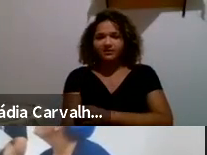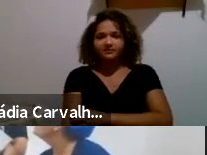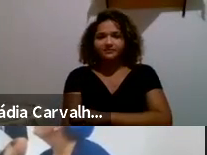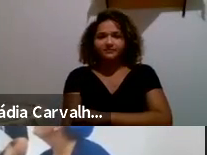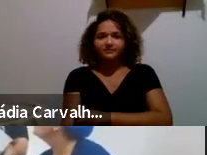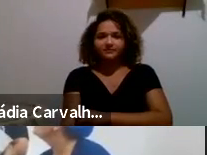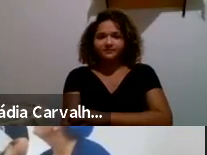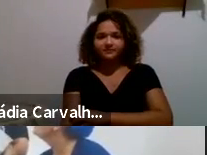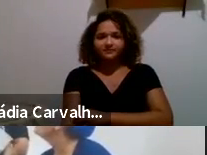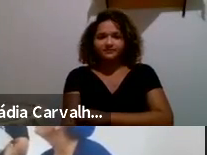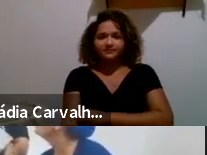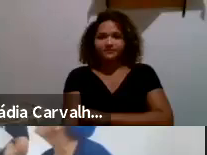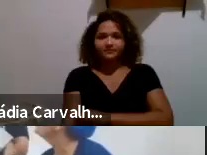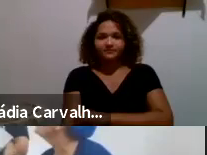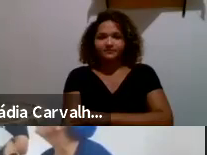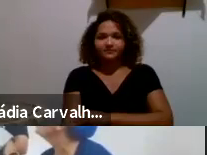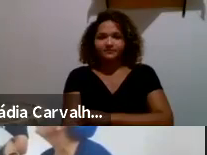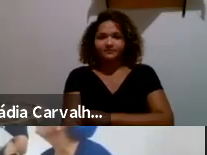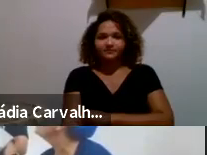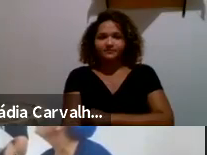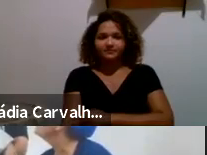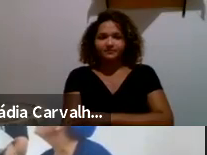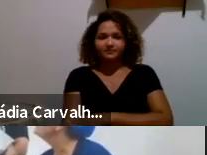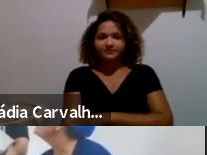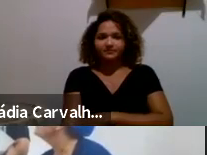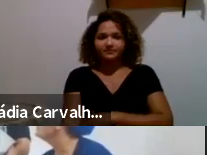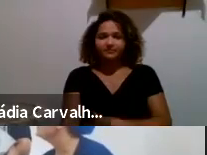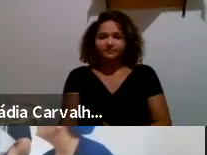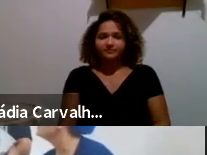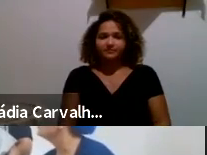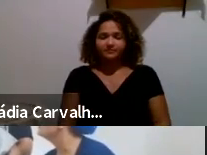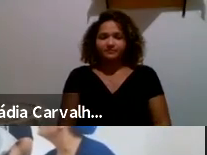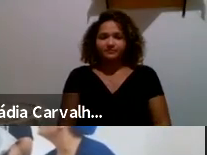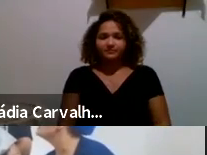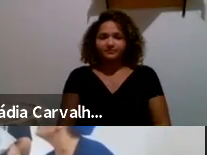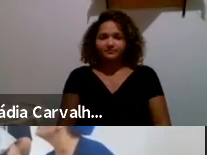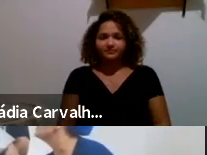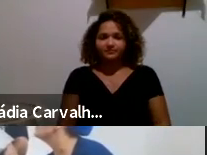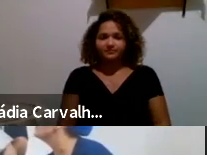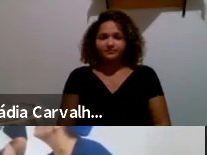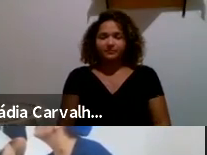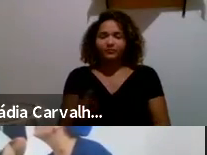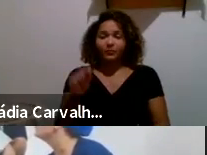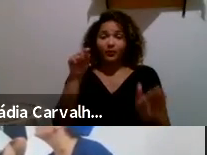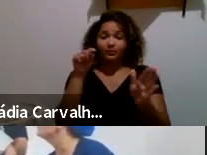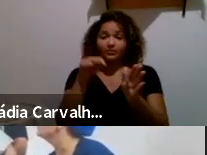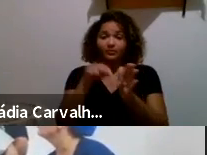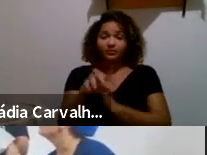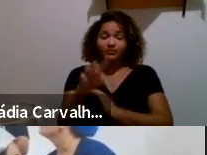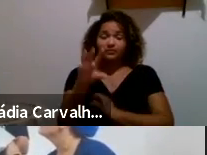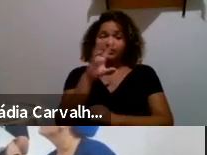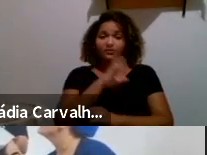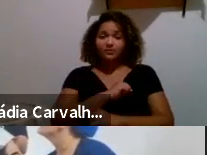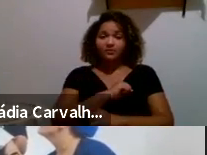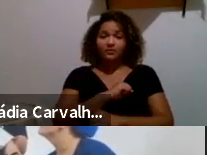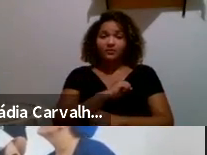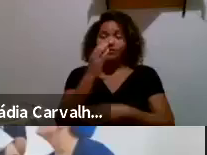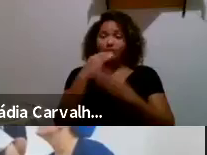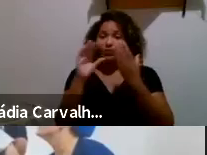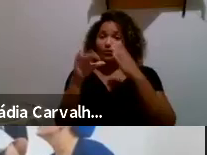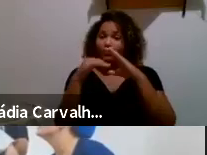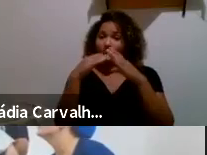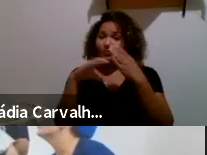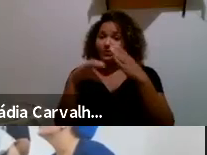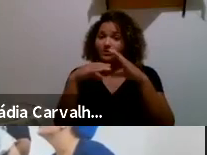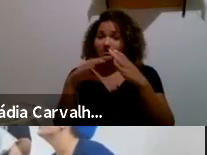Respira muito bem. Você gosta de alguma música? Sim. Música que você gosta?